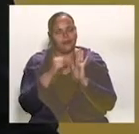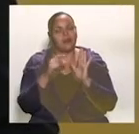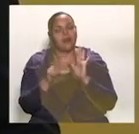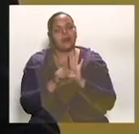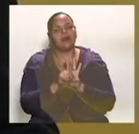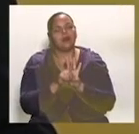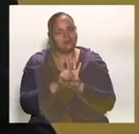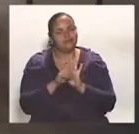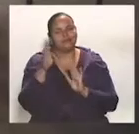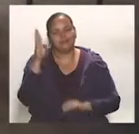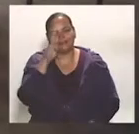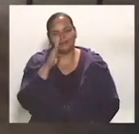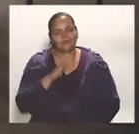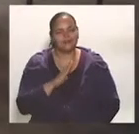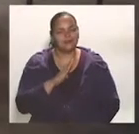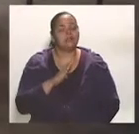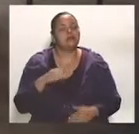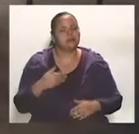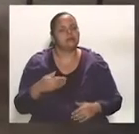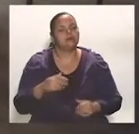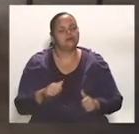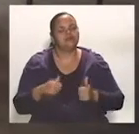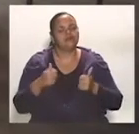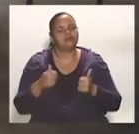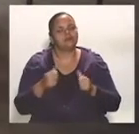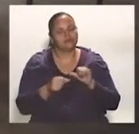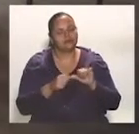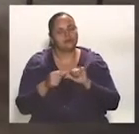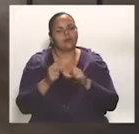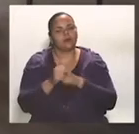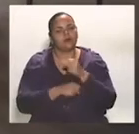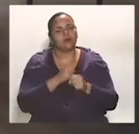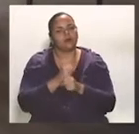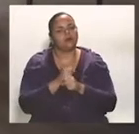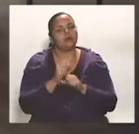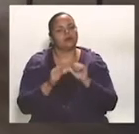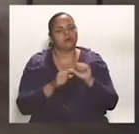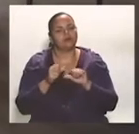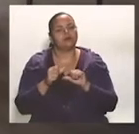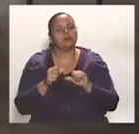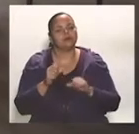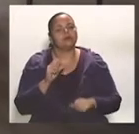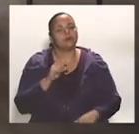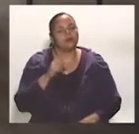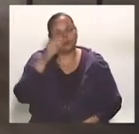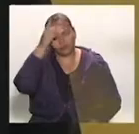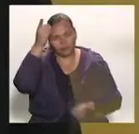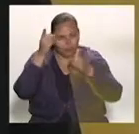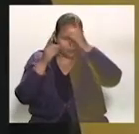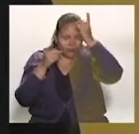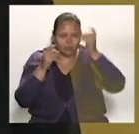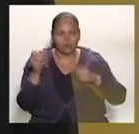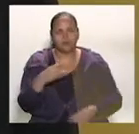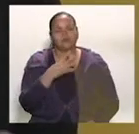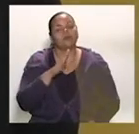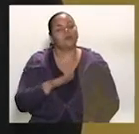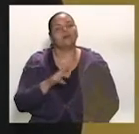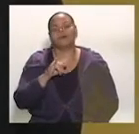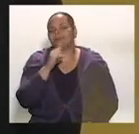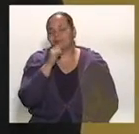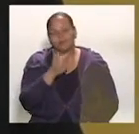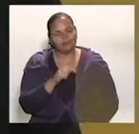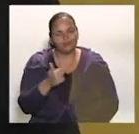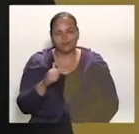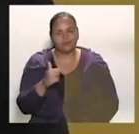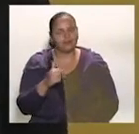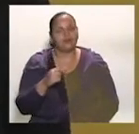do Brasil. Eles são aprimorados a cada ano e com certeza com excelentes ideias, mas se não houver